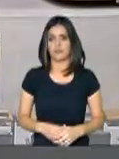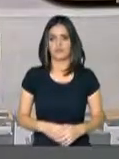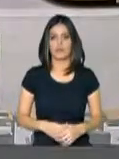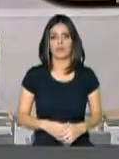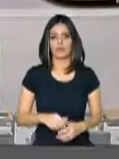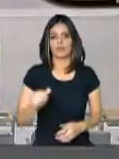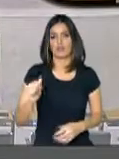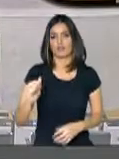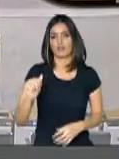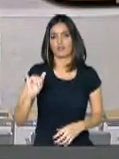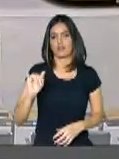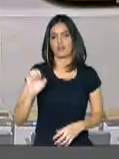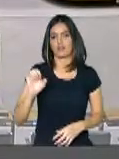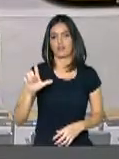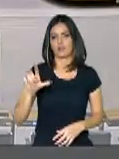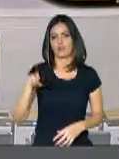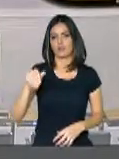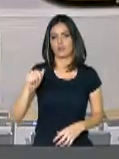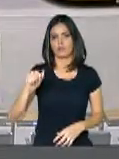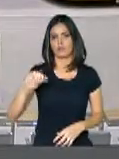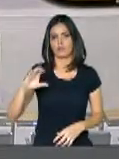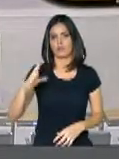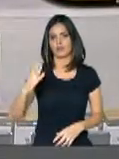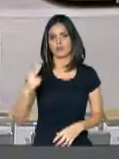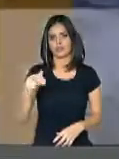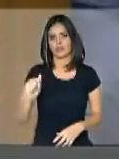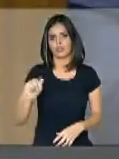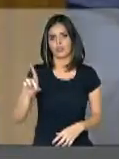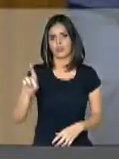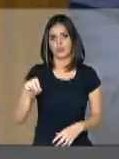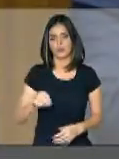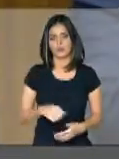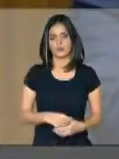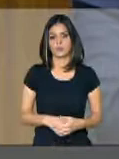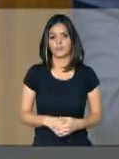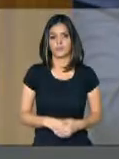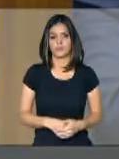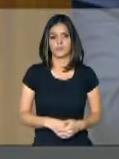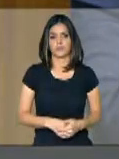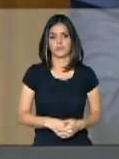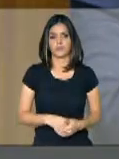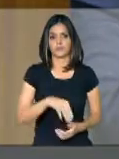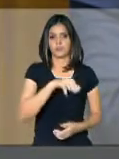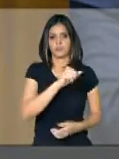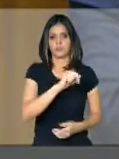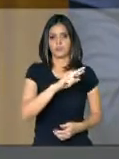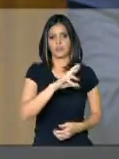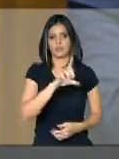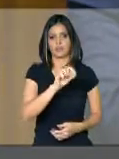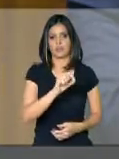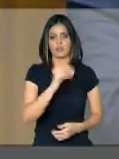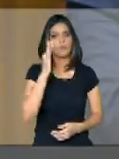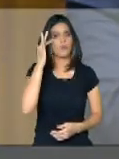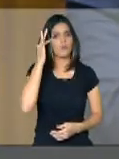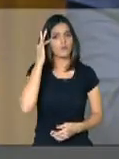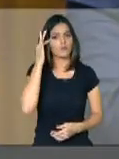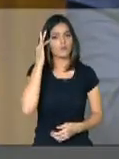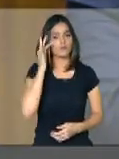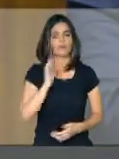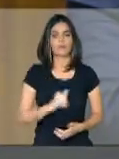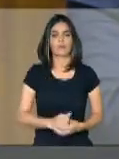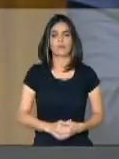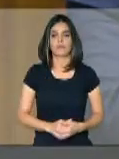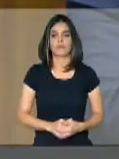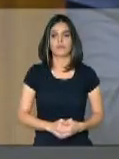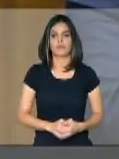Deputado Alião Machado, um minuto. Convido o deputado Marcelo Freixo para se dirigir à tribuna e logo